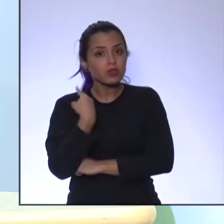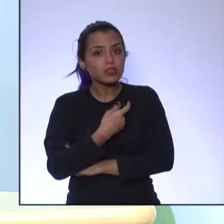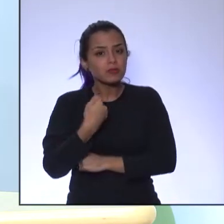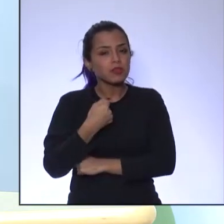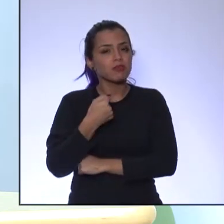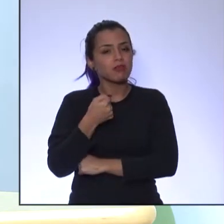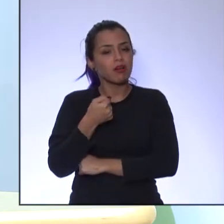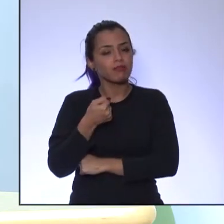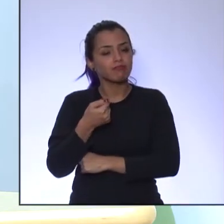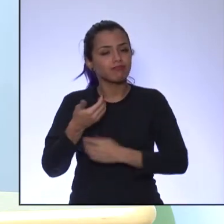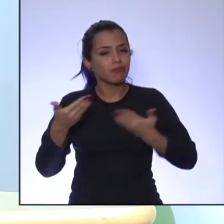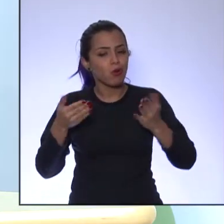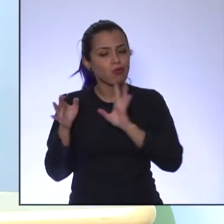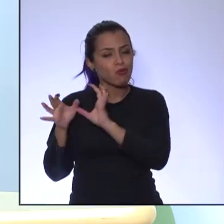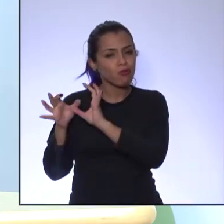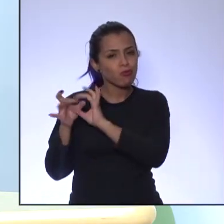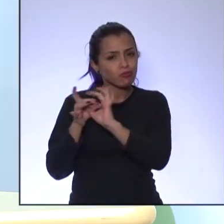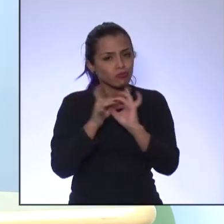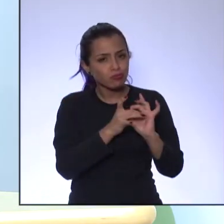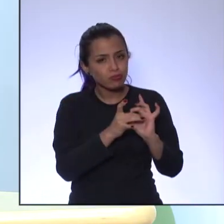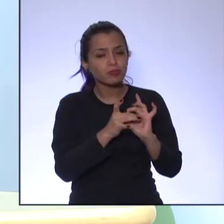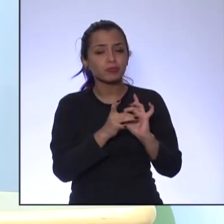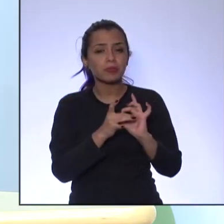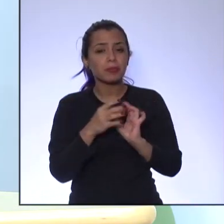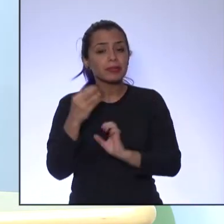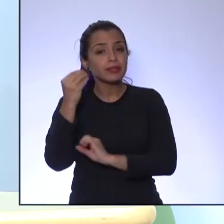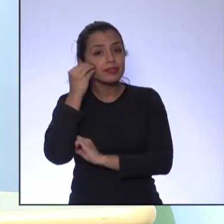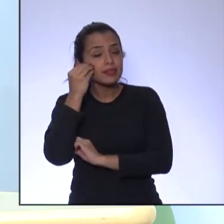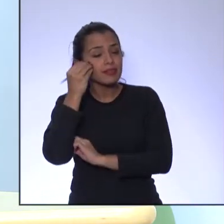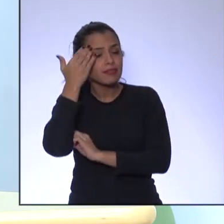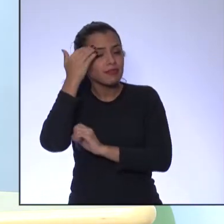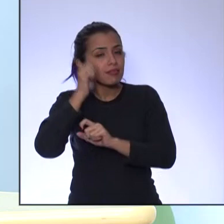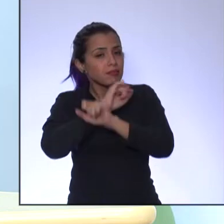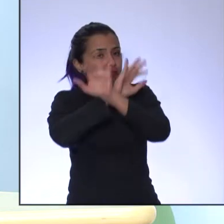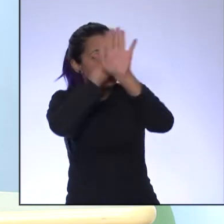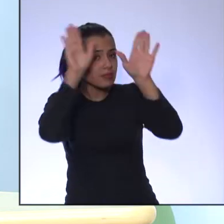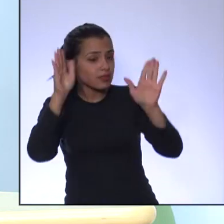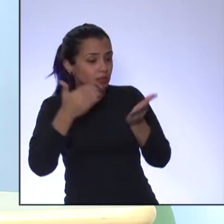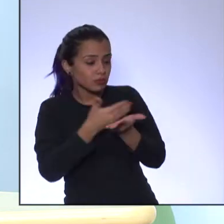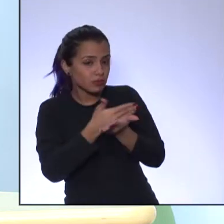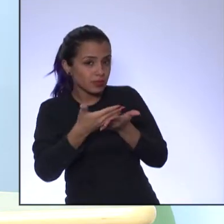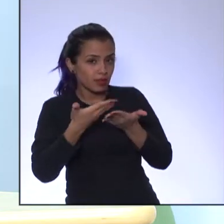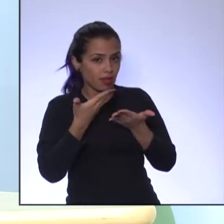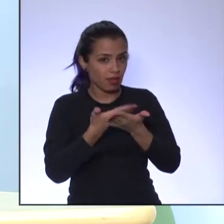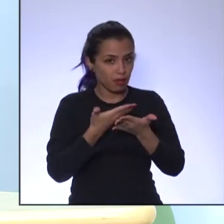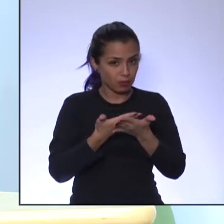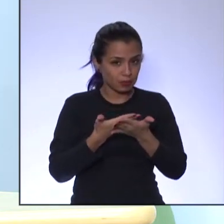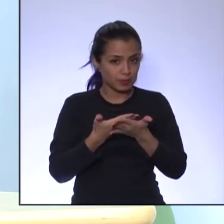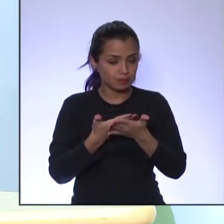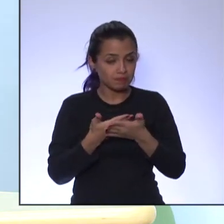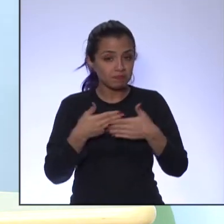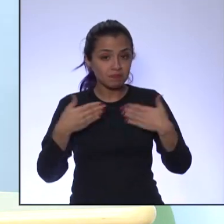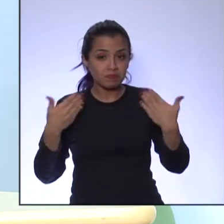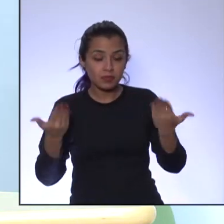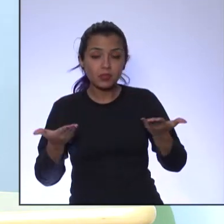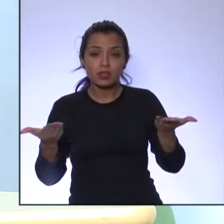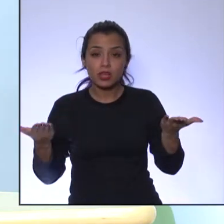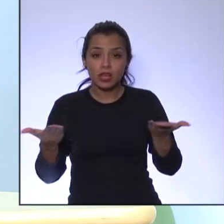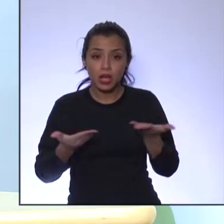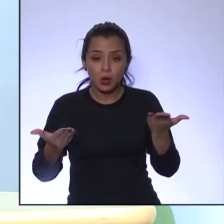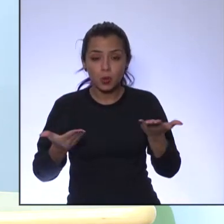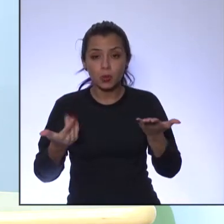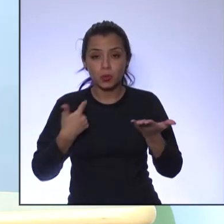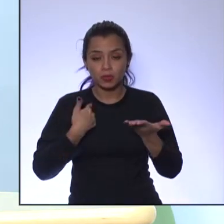momento das grandes navegações para que a gente consiga iniciar a nossa aula. Para isso, eu vou iniciar agora com